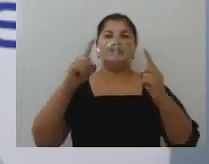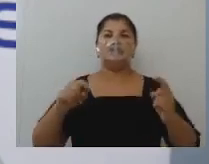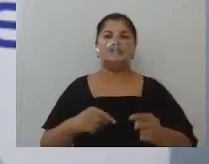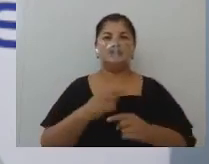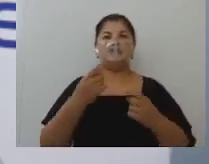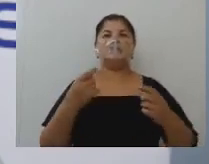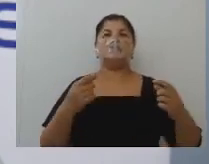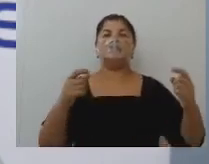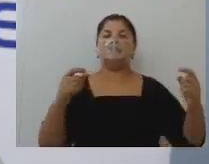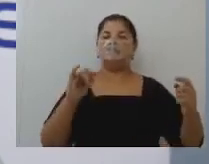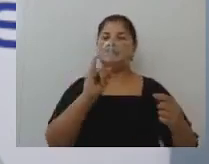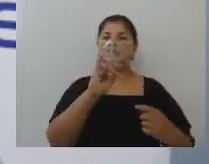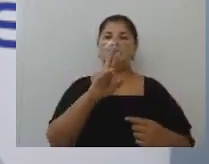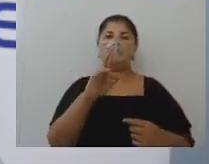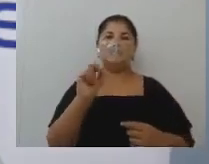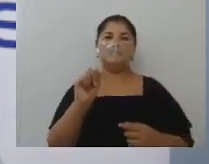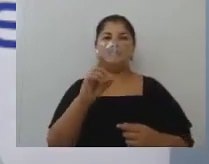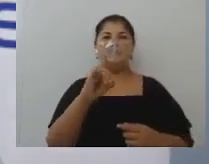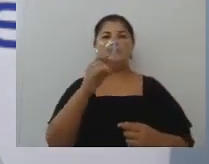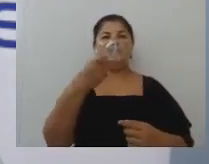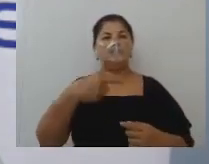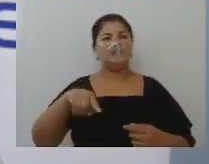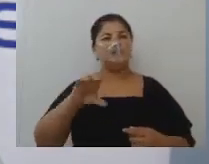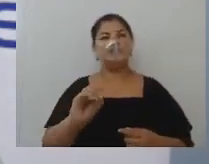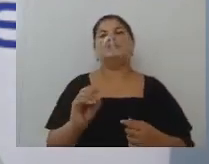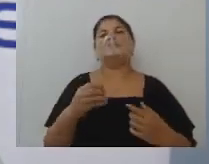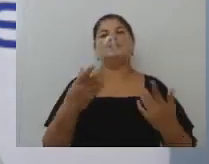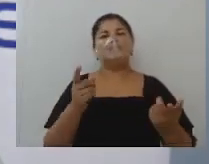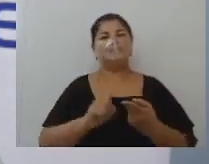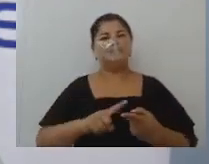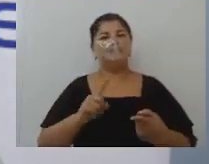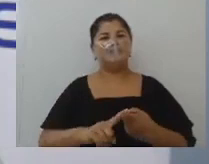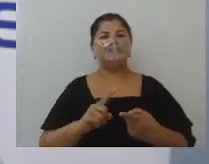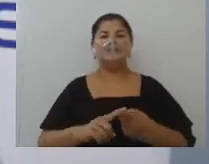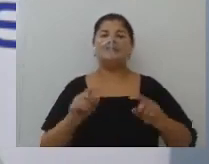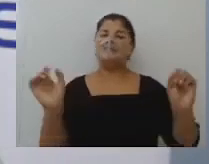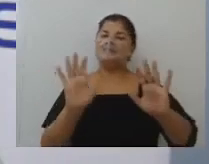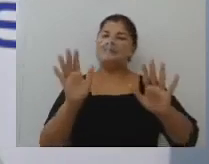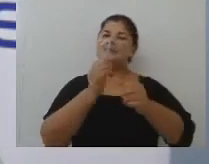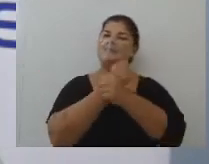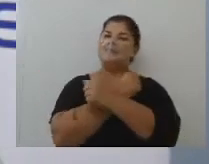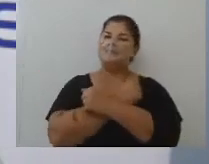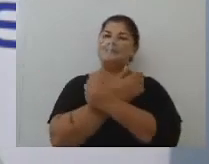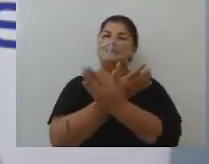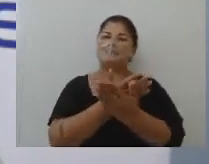através de ondas eletromagnéticas. Um grande abraço e até qualquer dia aí.